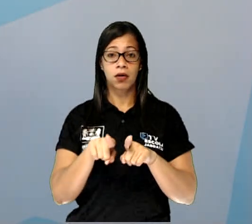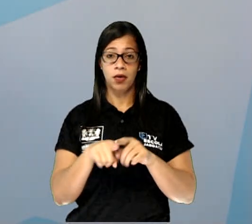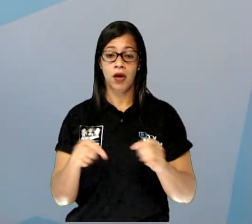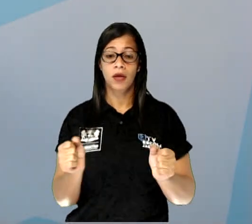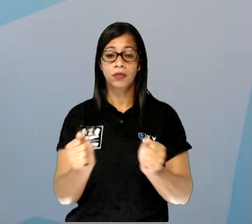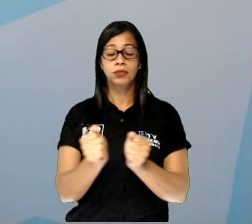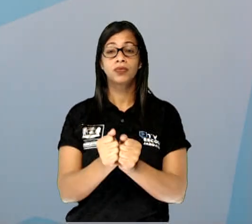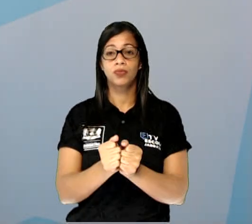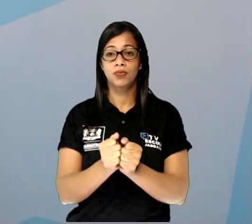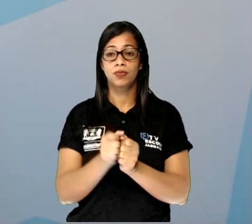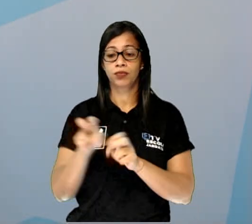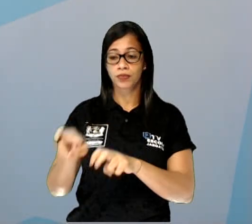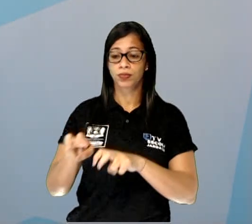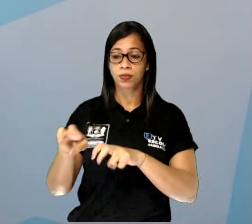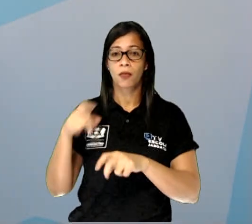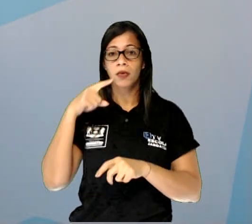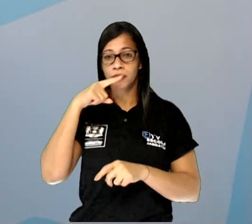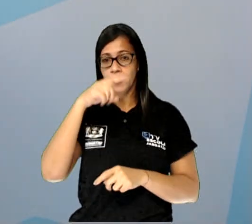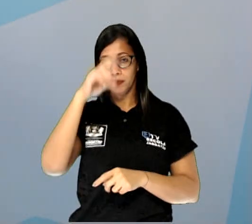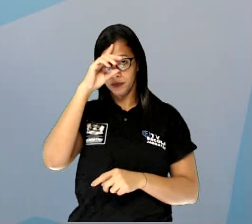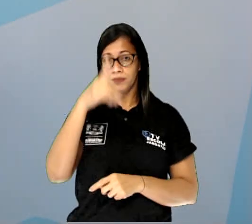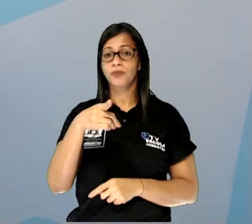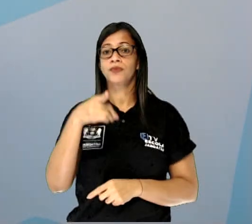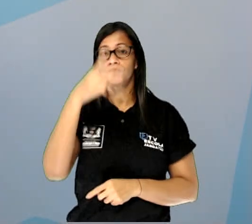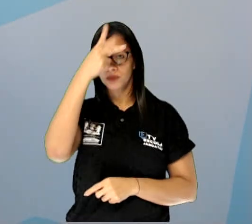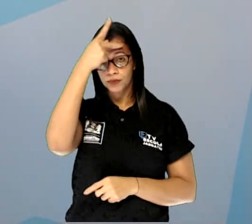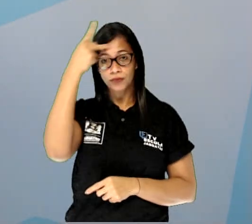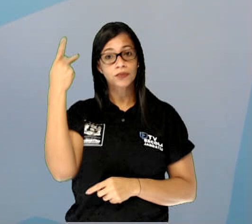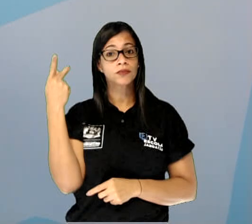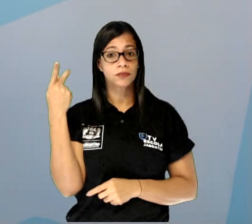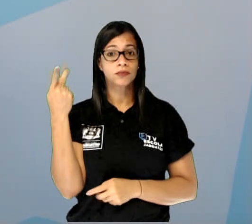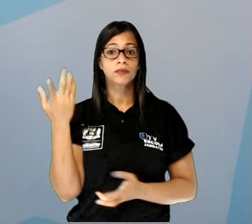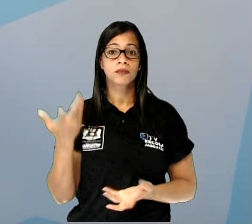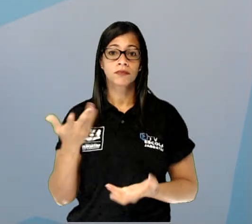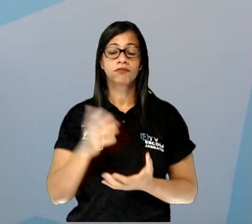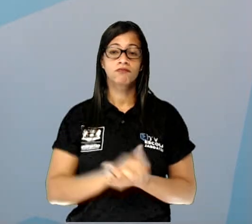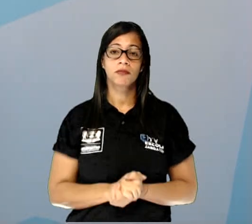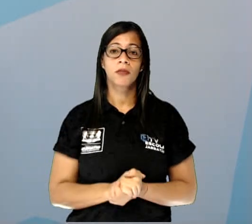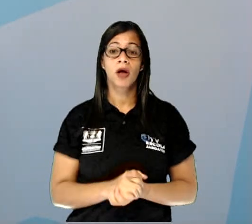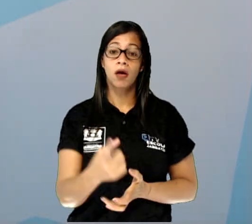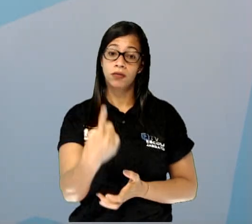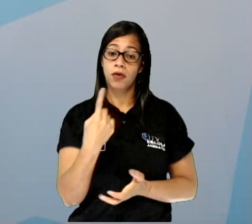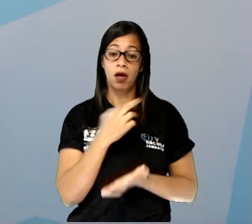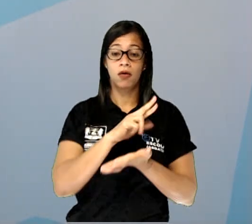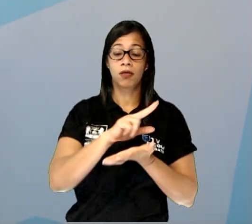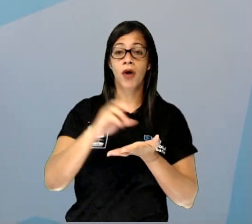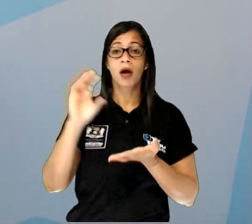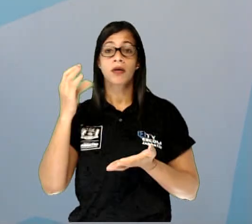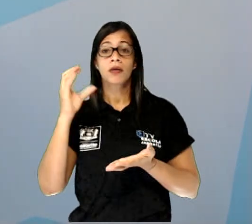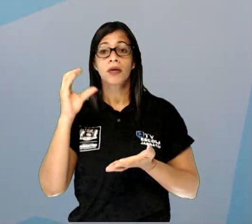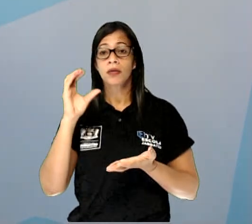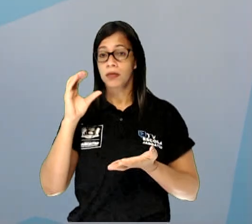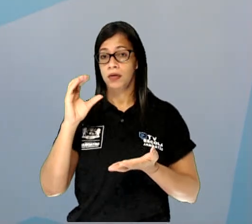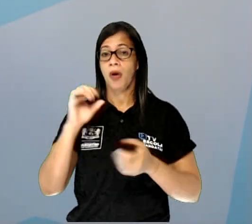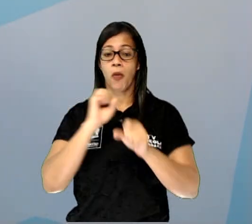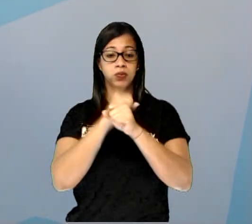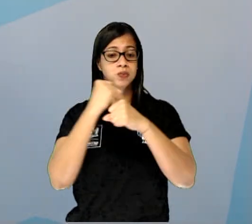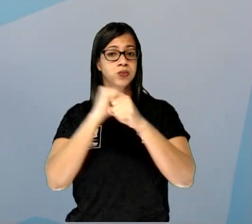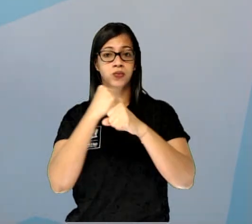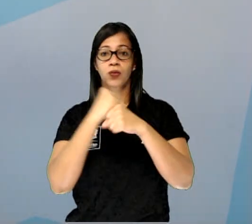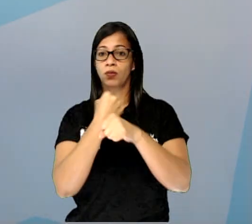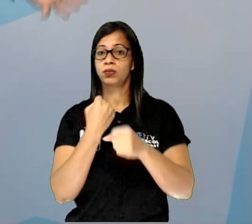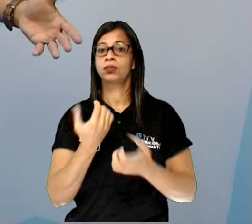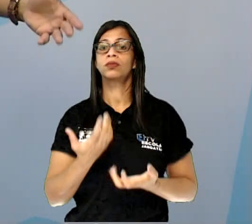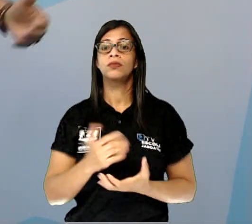e a retratação da natureza. Trouxe artistas, cientistas para poder fazer isso. Provocou uma melhoria nos engenhos,